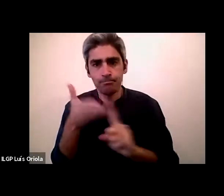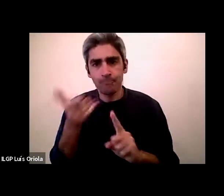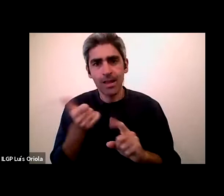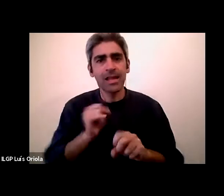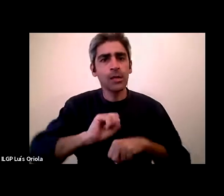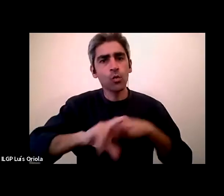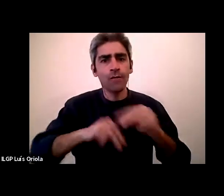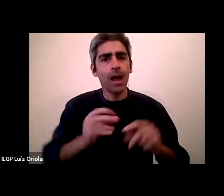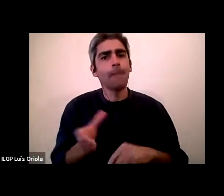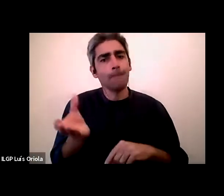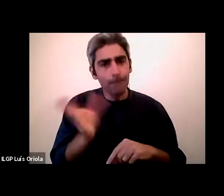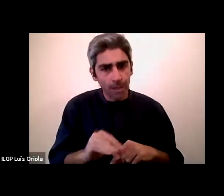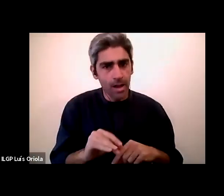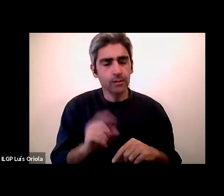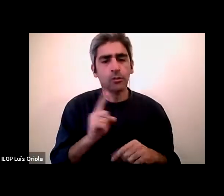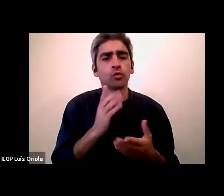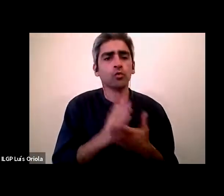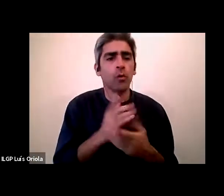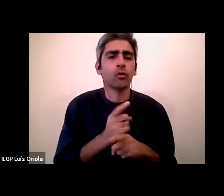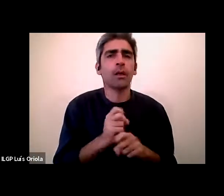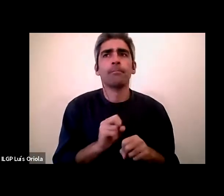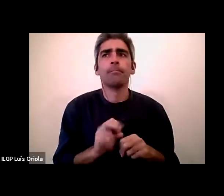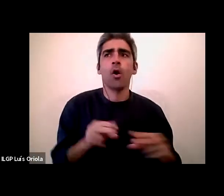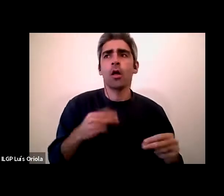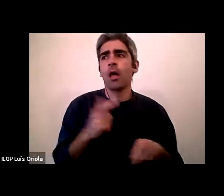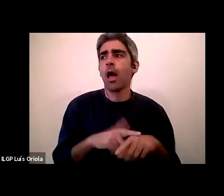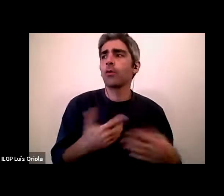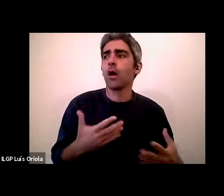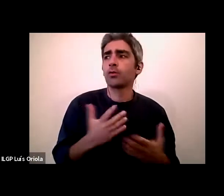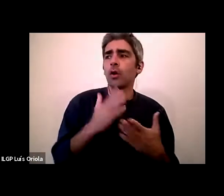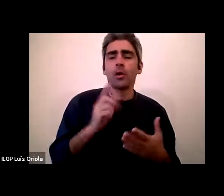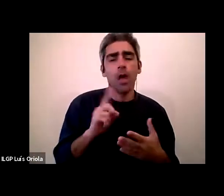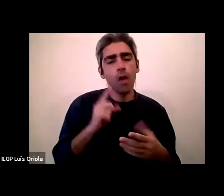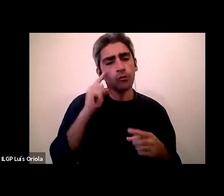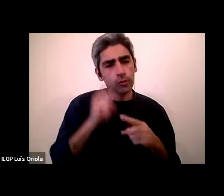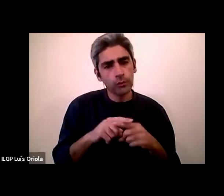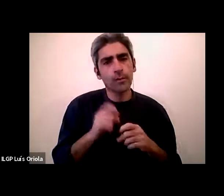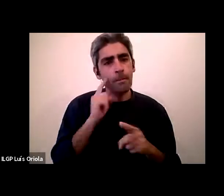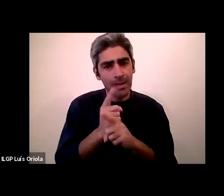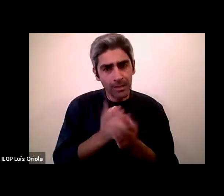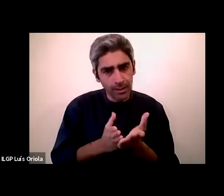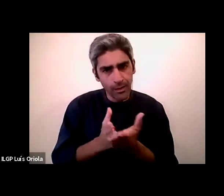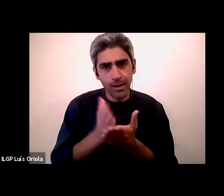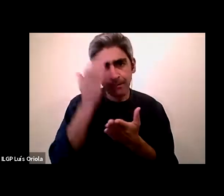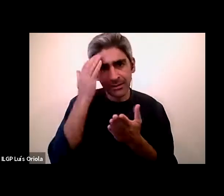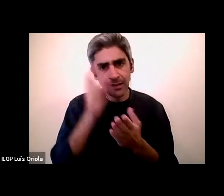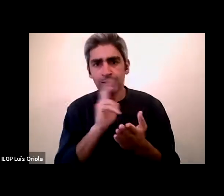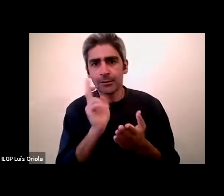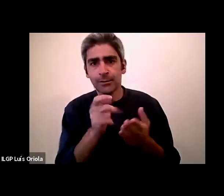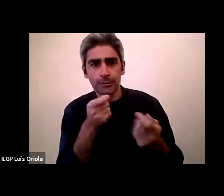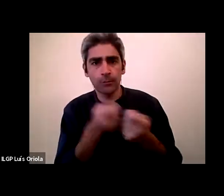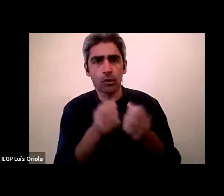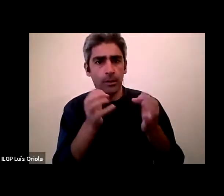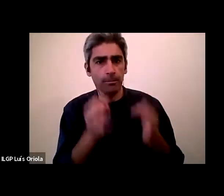mais. Inovar mais não porque é moda, mas porque precisamos inovar para manter esta capacidade de resposta